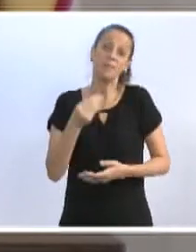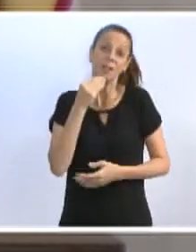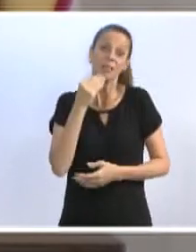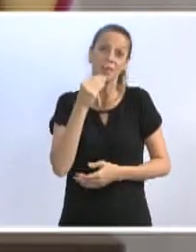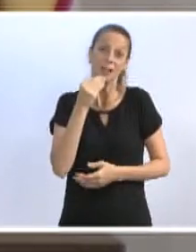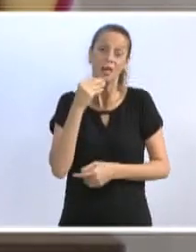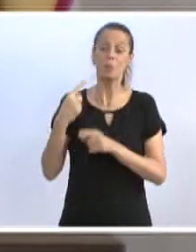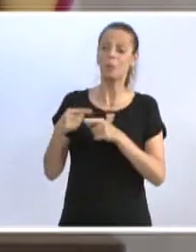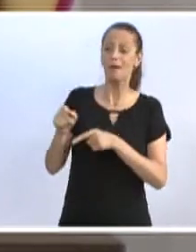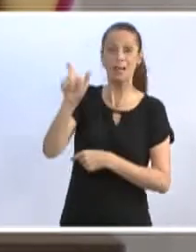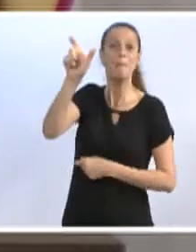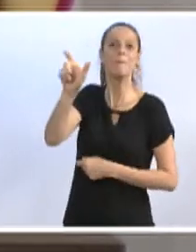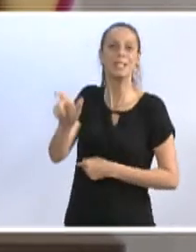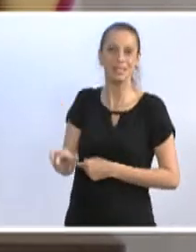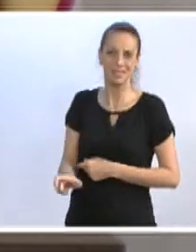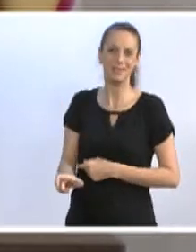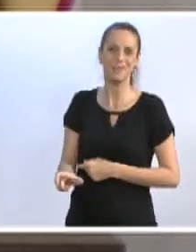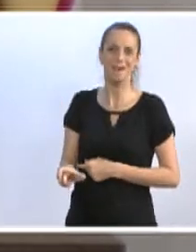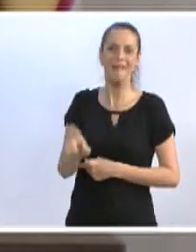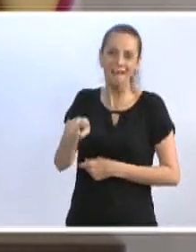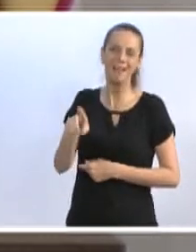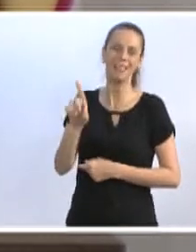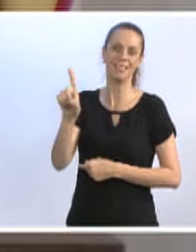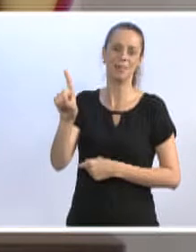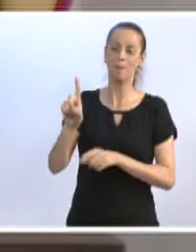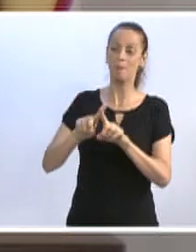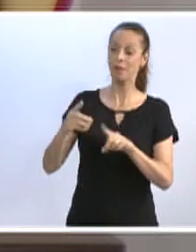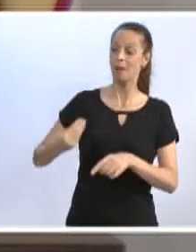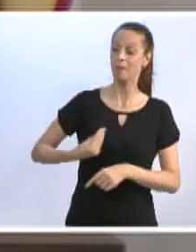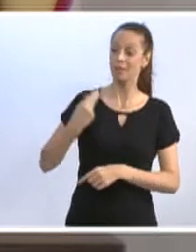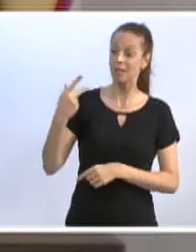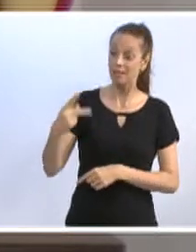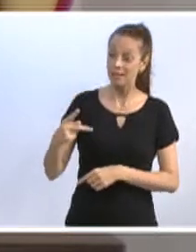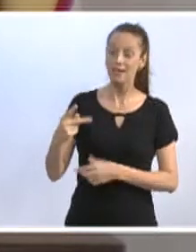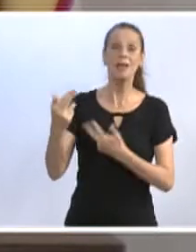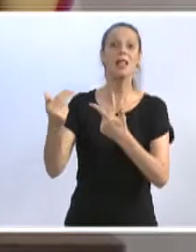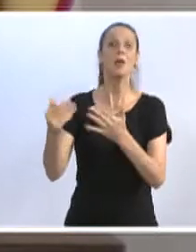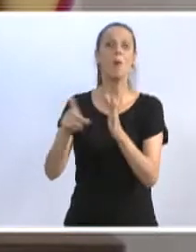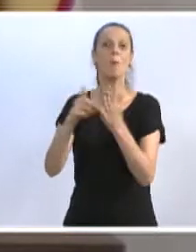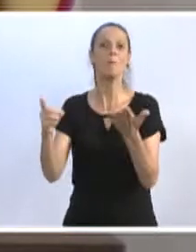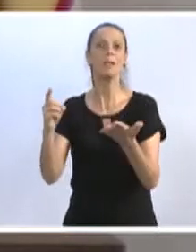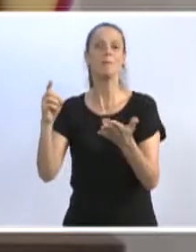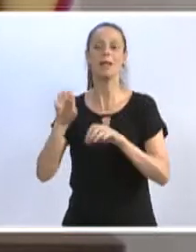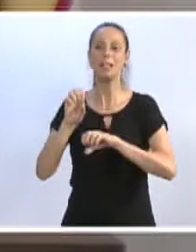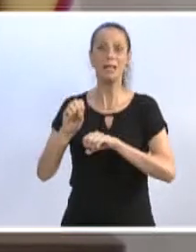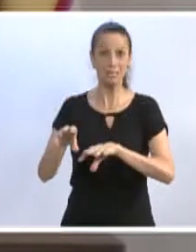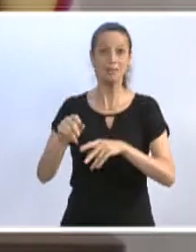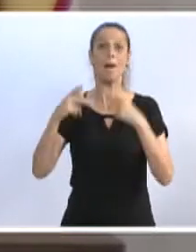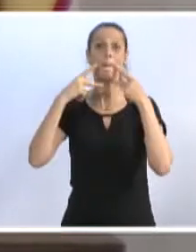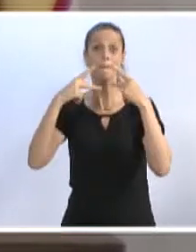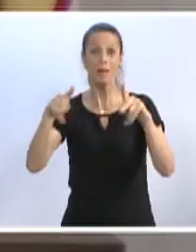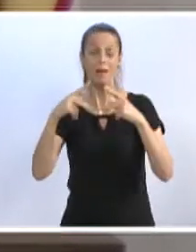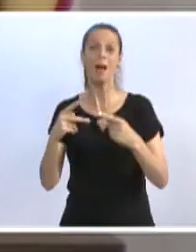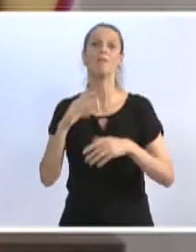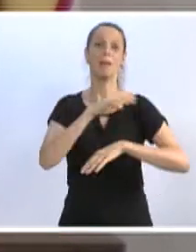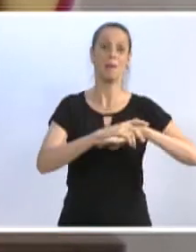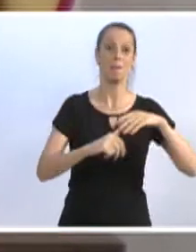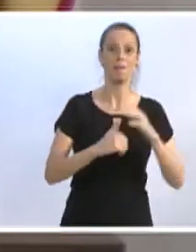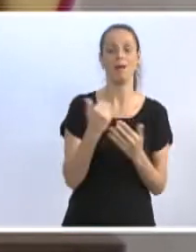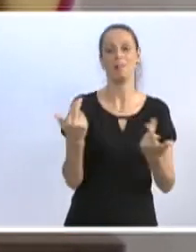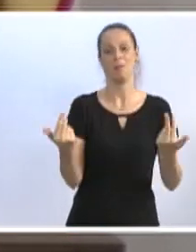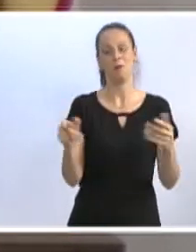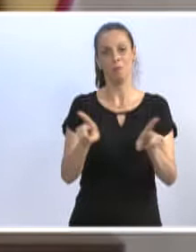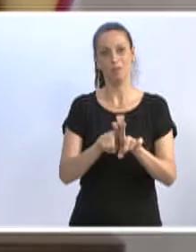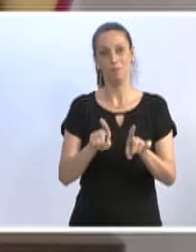vem da sua pessoa, mas da sua vida, que confirma a palavra que ele prega. Então, queridos, nesse dia em